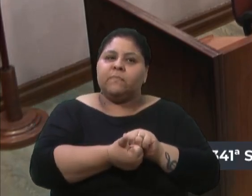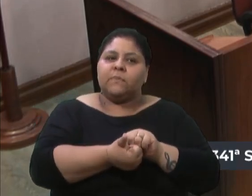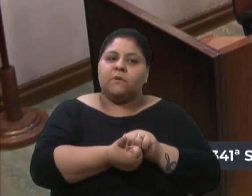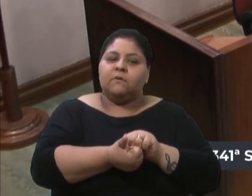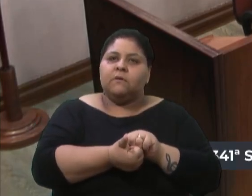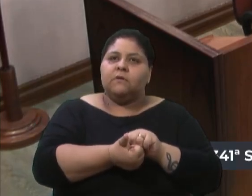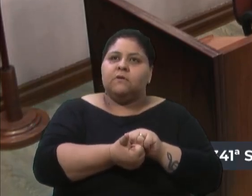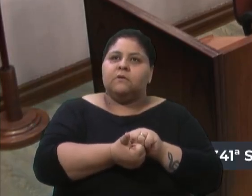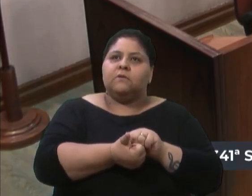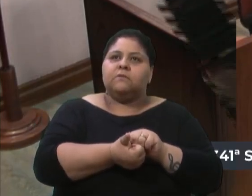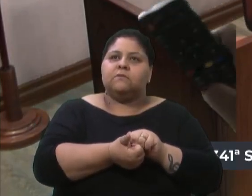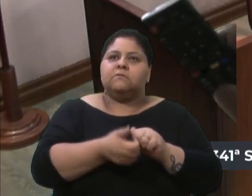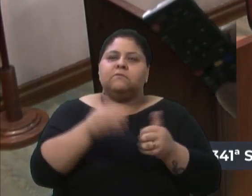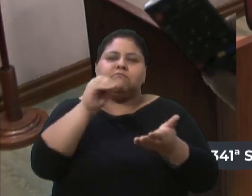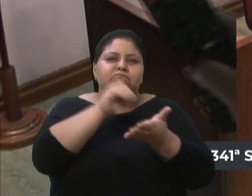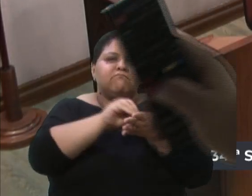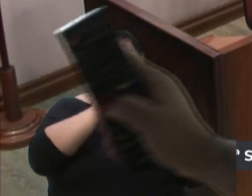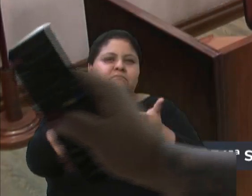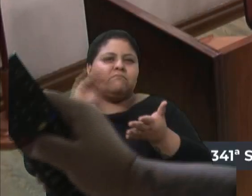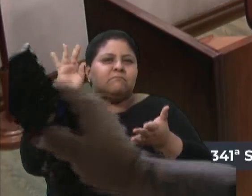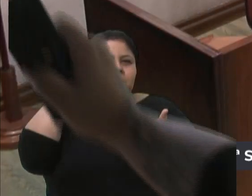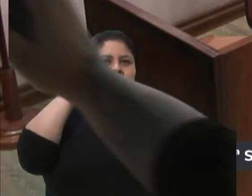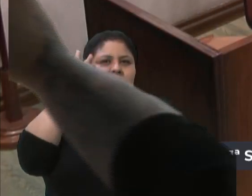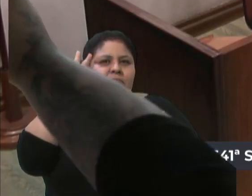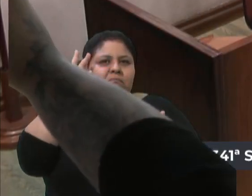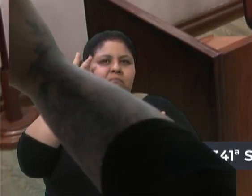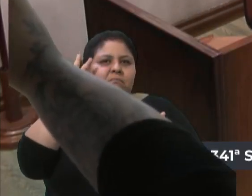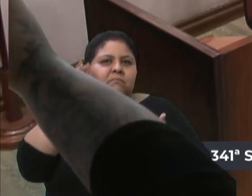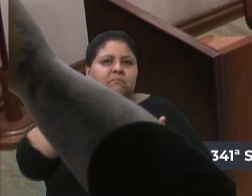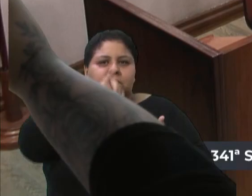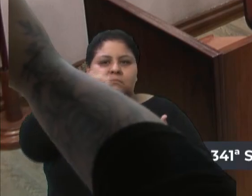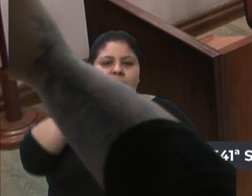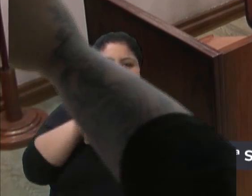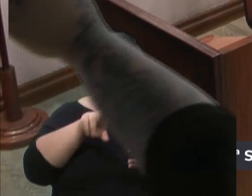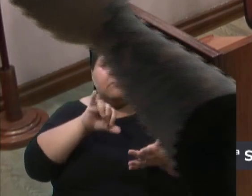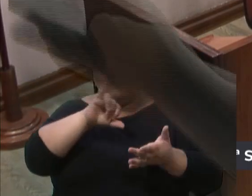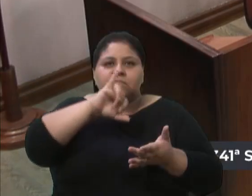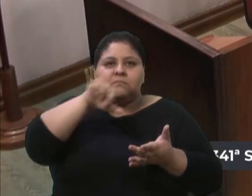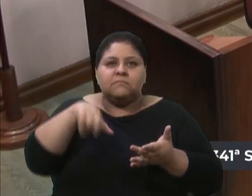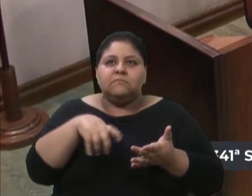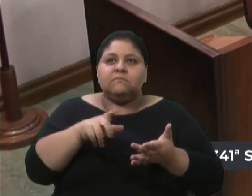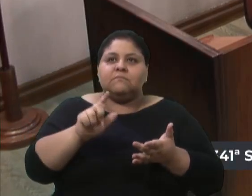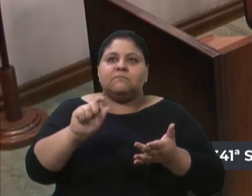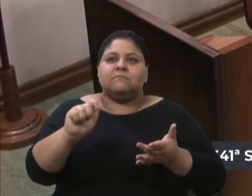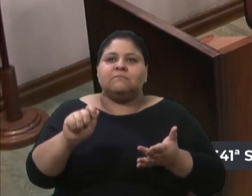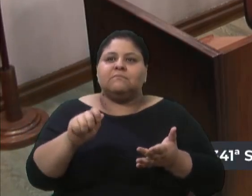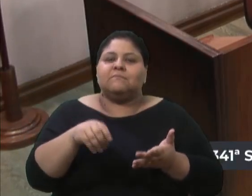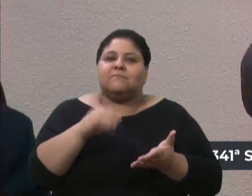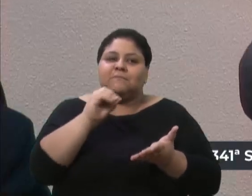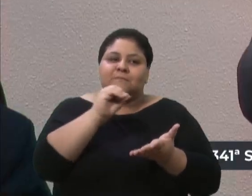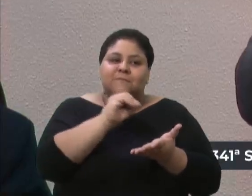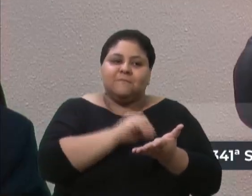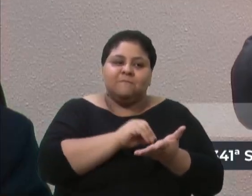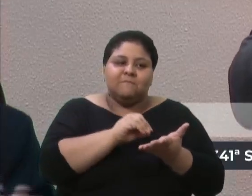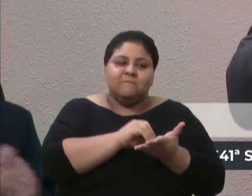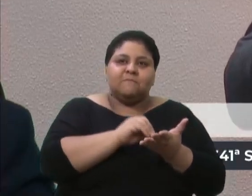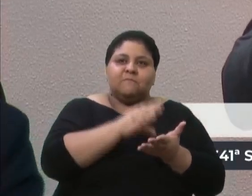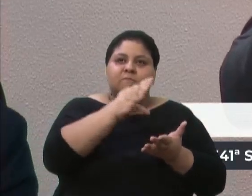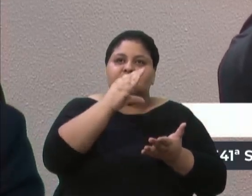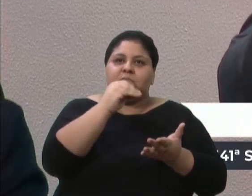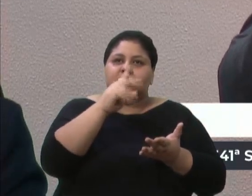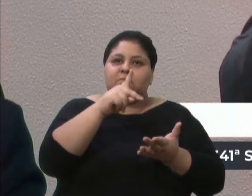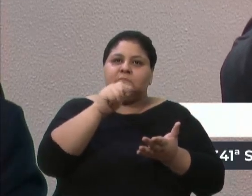Se não me falha a memória, acho que a juíza do final da Copa do Mundo, que a Espanha foi